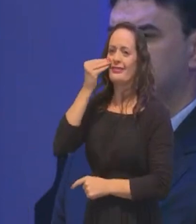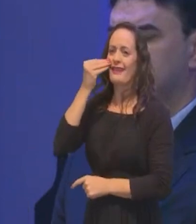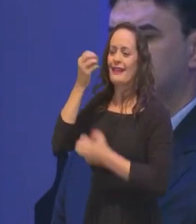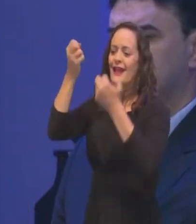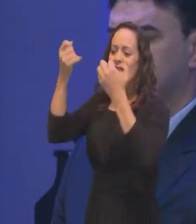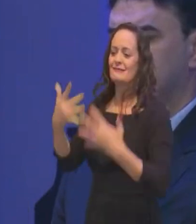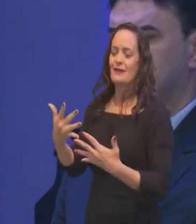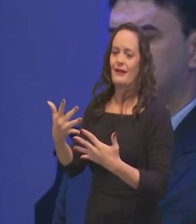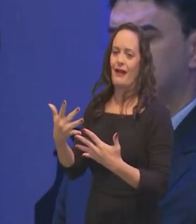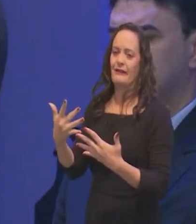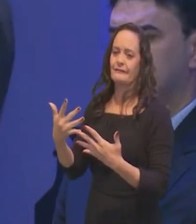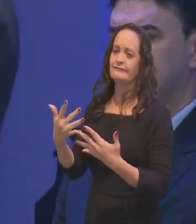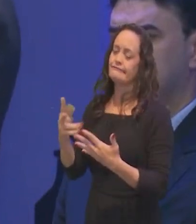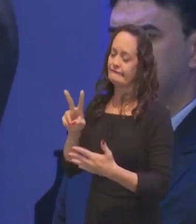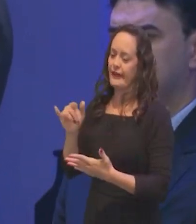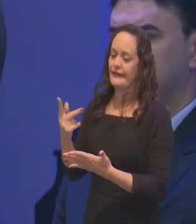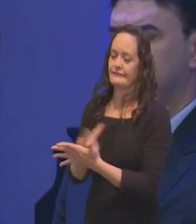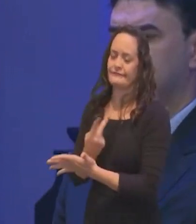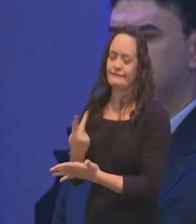explicarem.